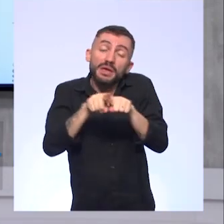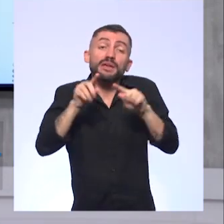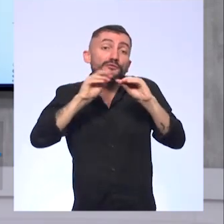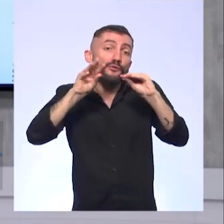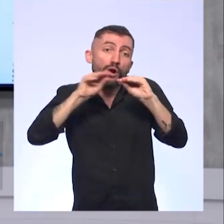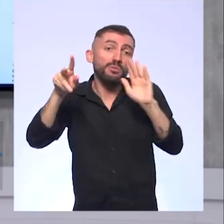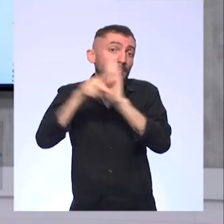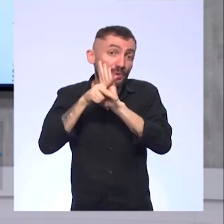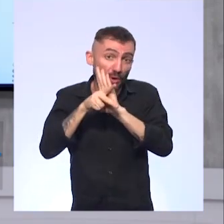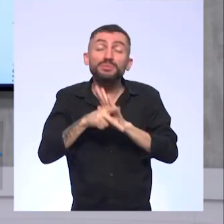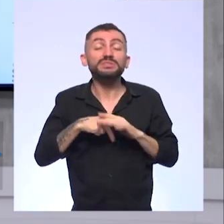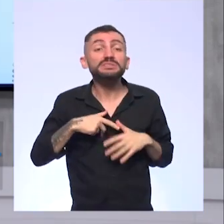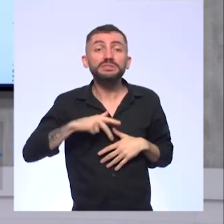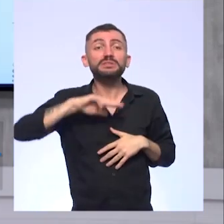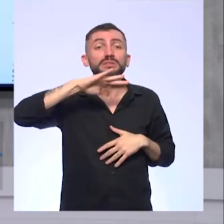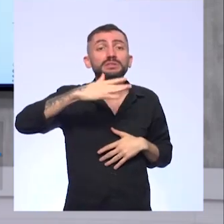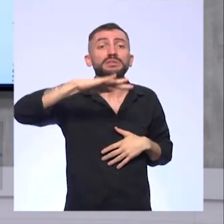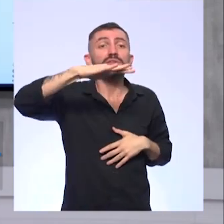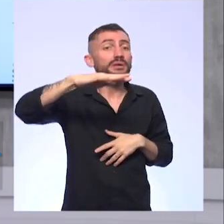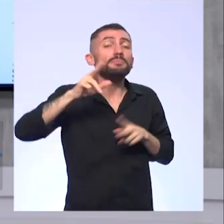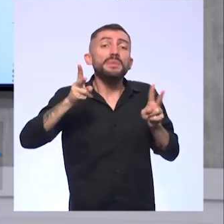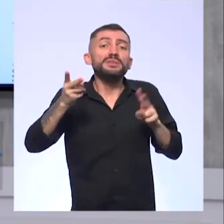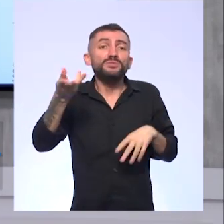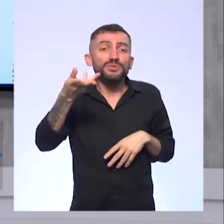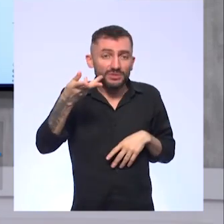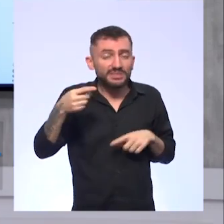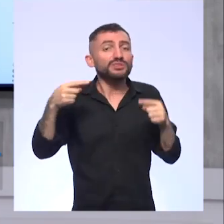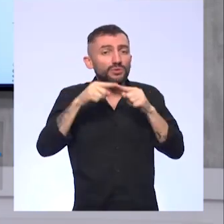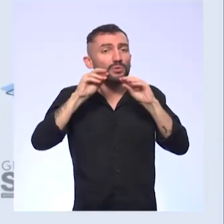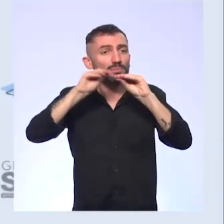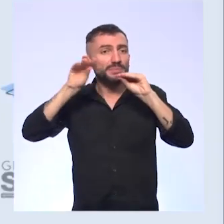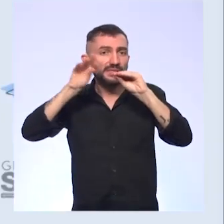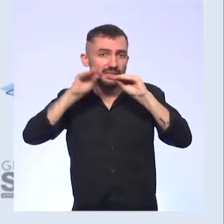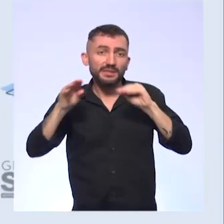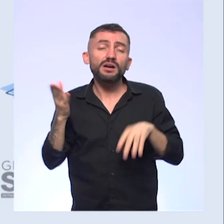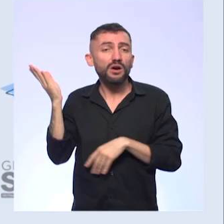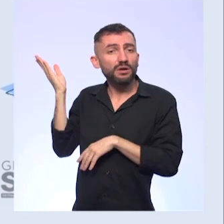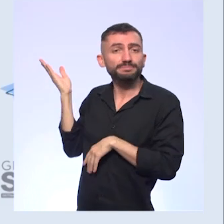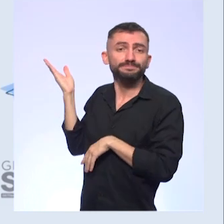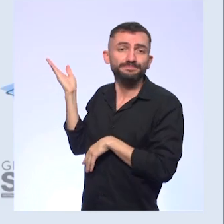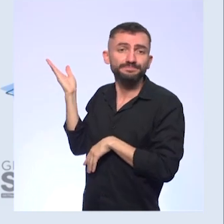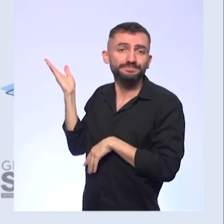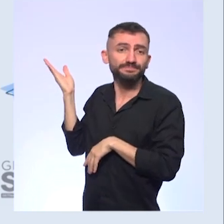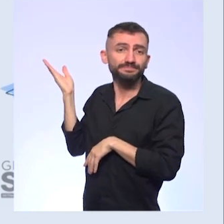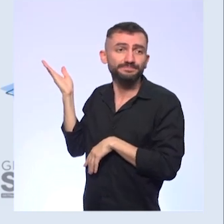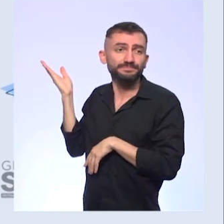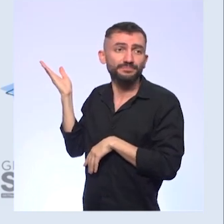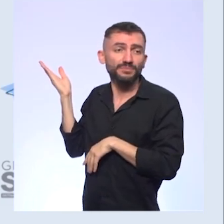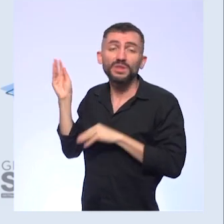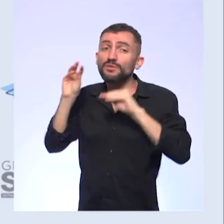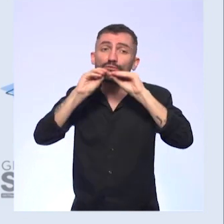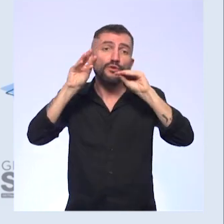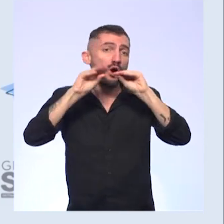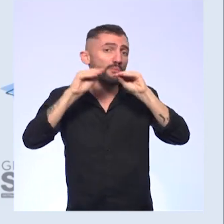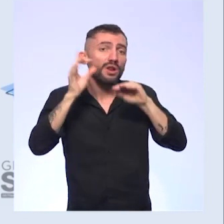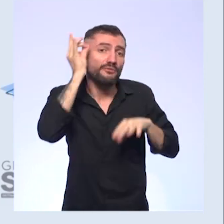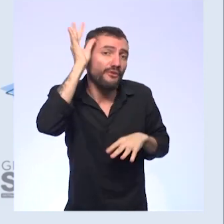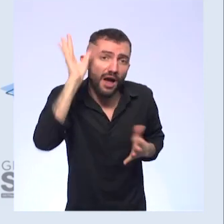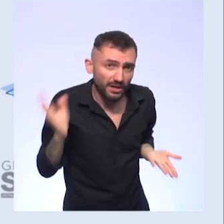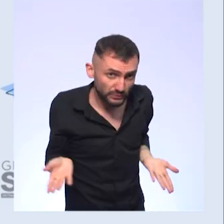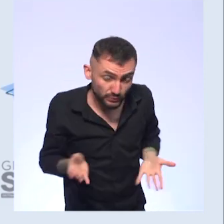velocidade média portanto velocidade quando o movimento é uniforme é simplesmente o espaço pelo tempo